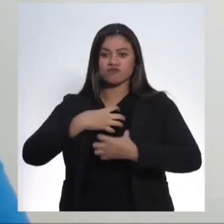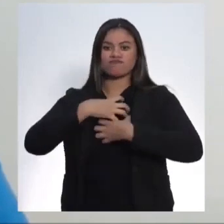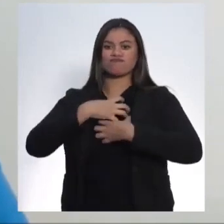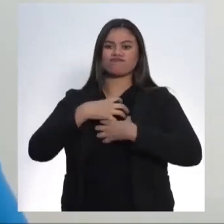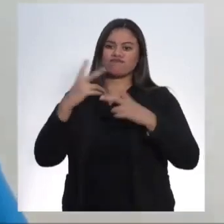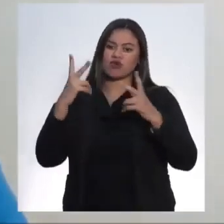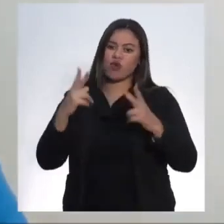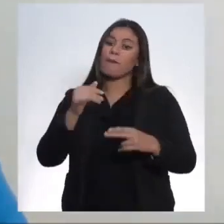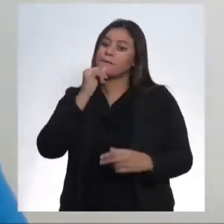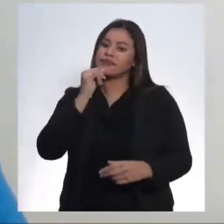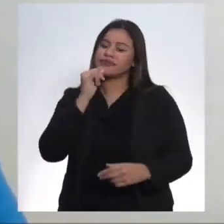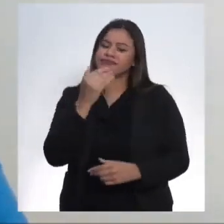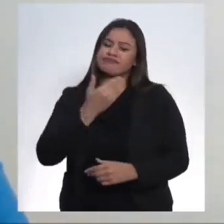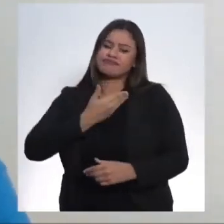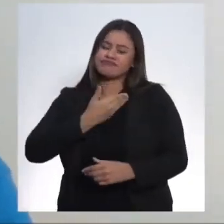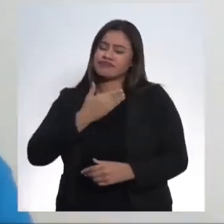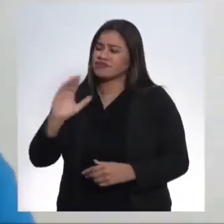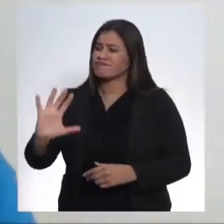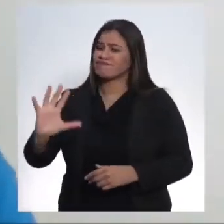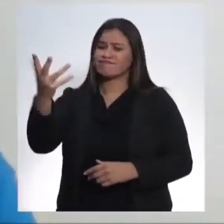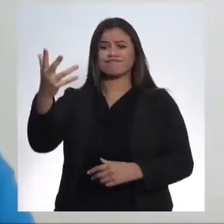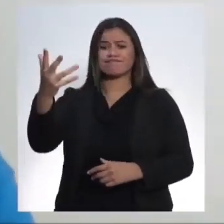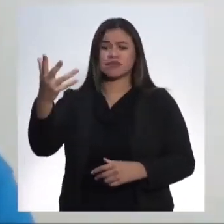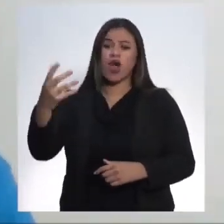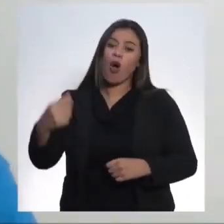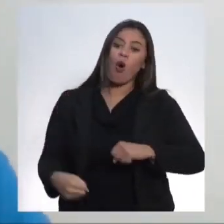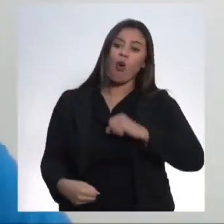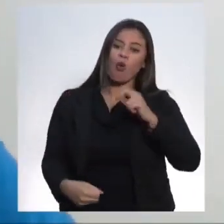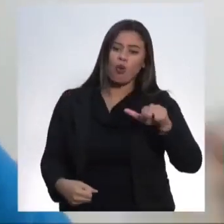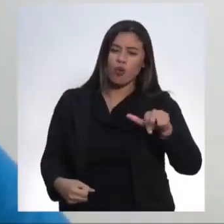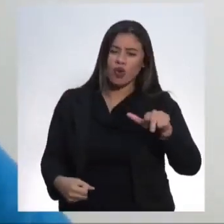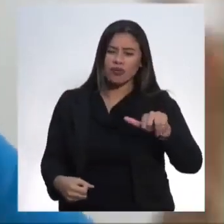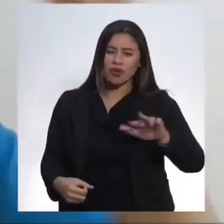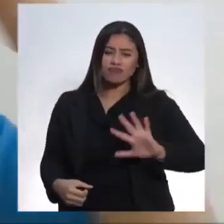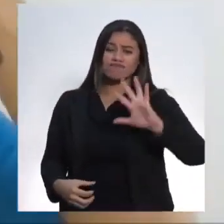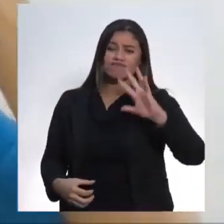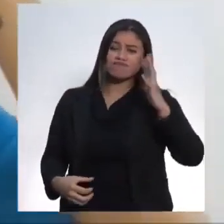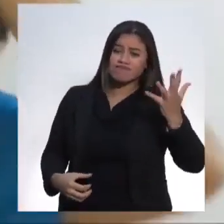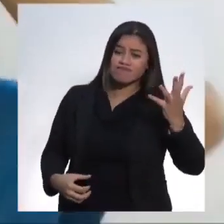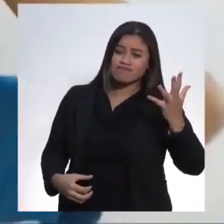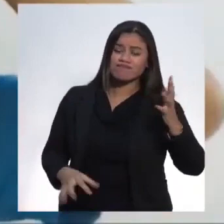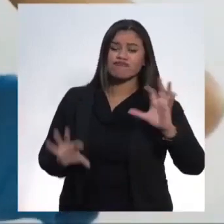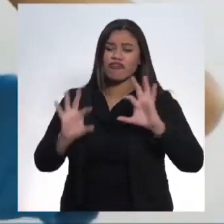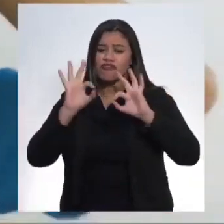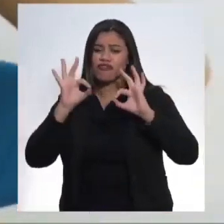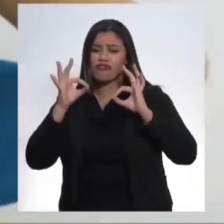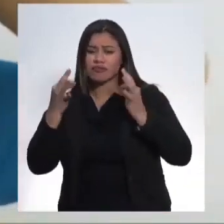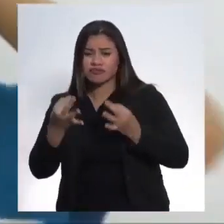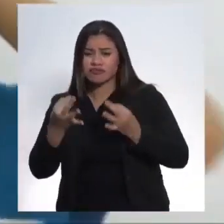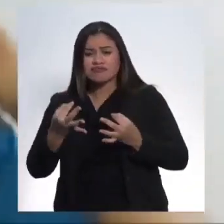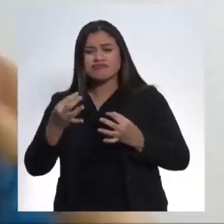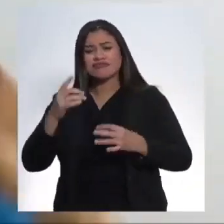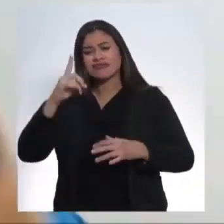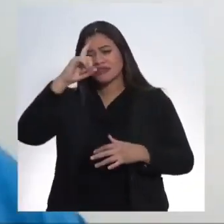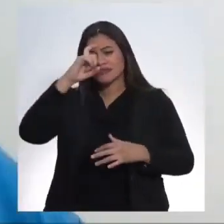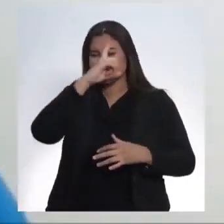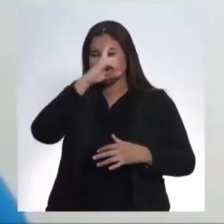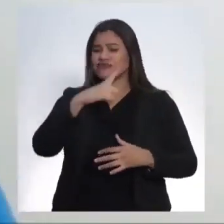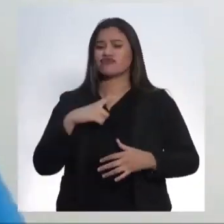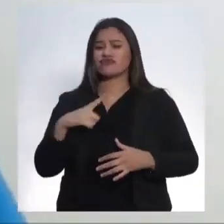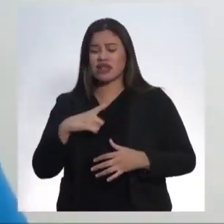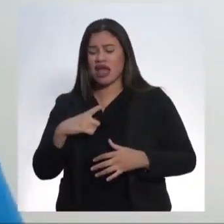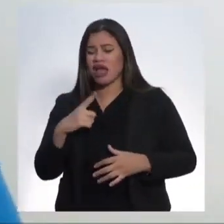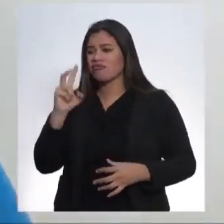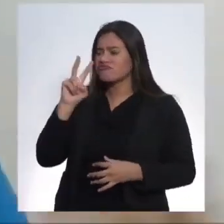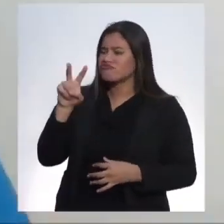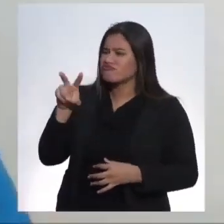que está passando por uma situação, dos nossos irmãos, dos nossos familiares que estão passando por alguma situação, né? Ou